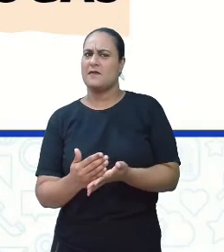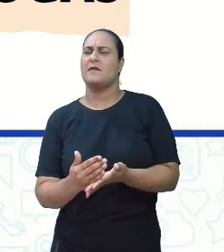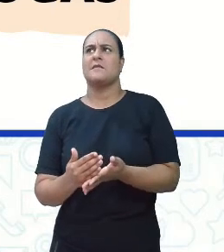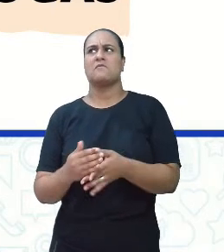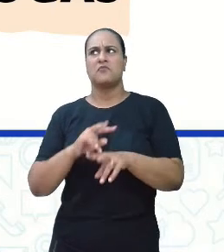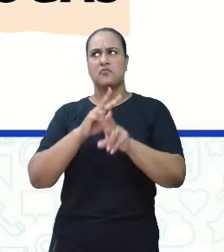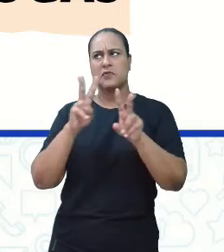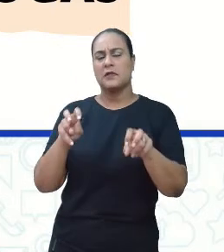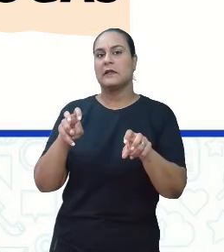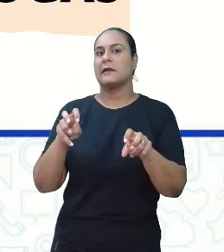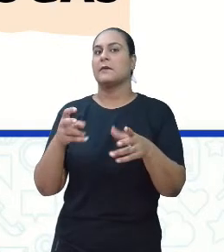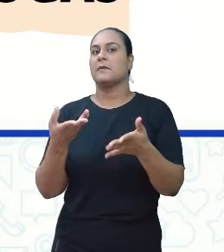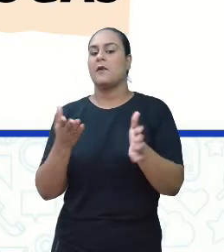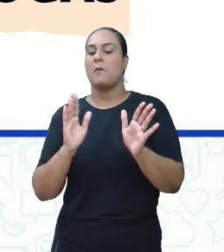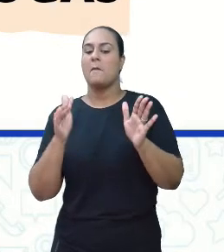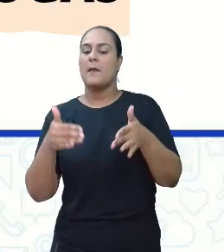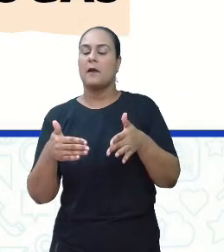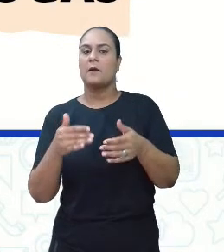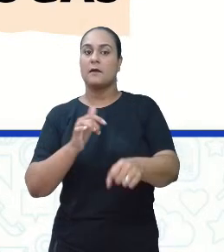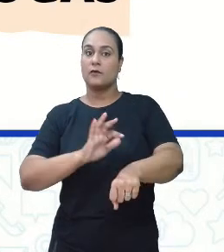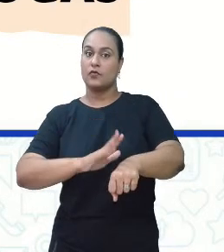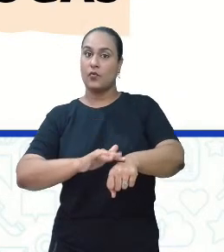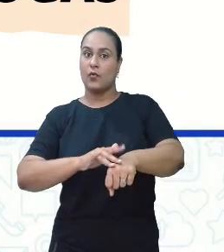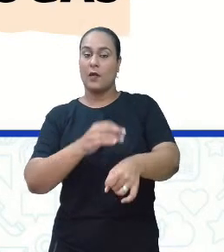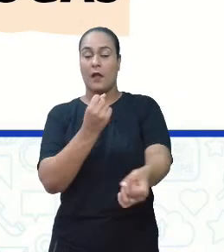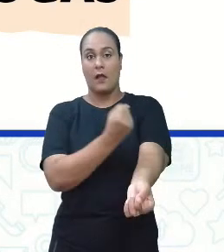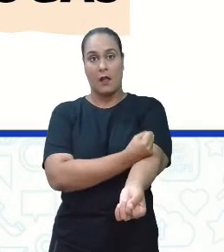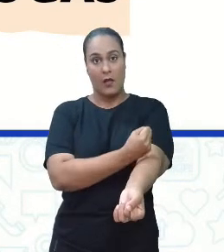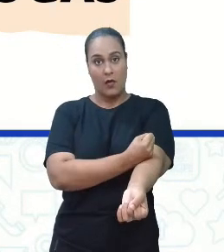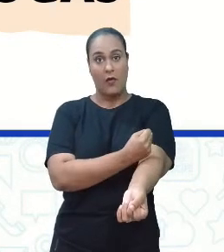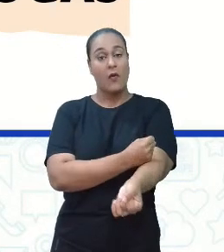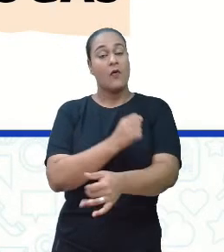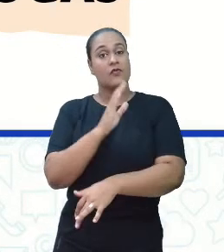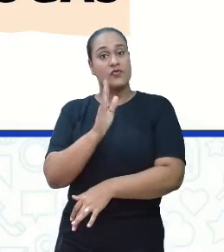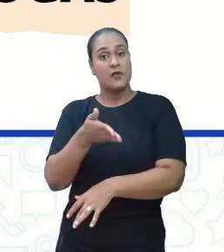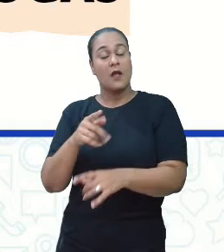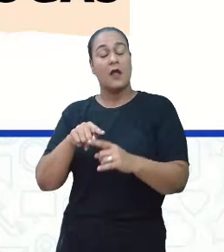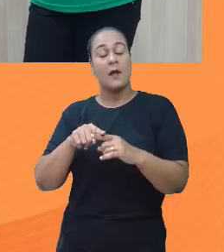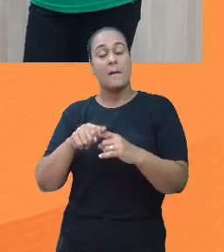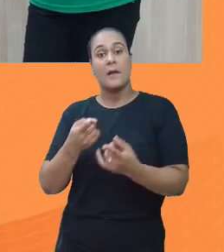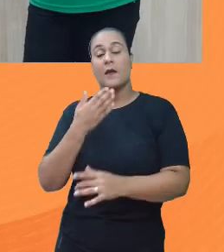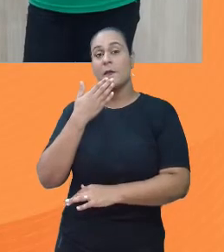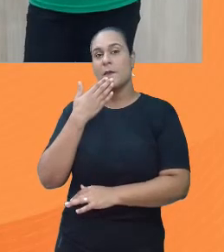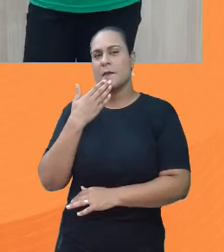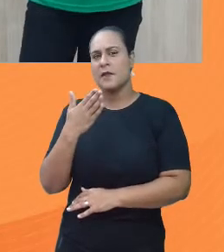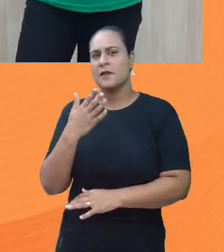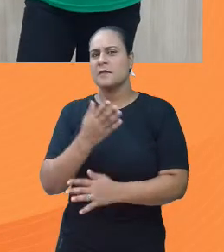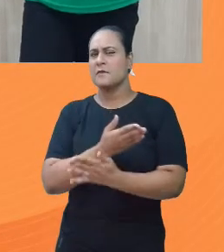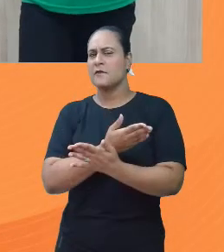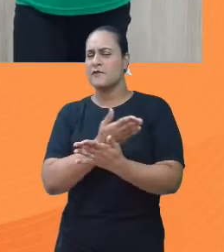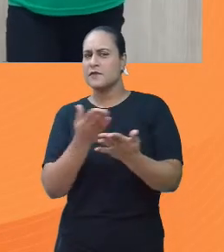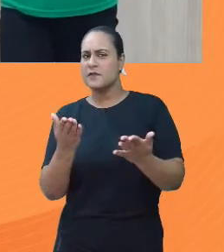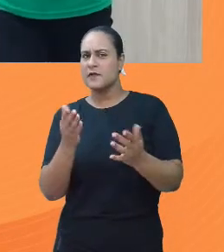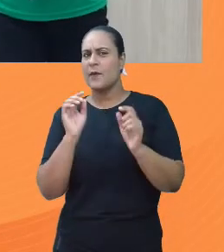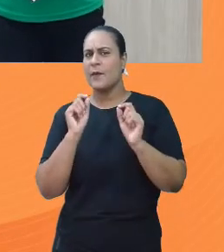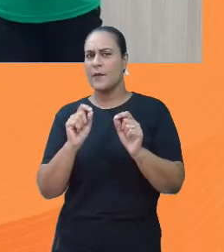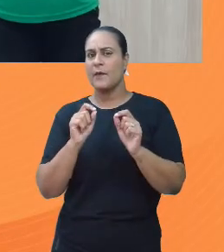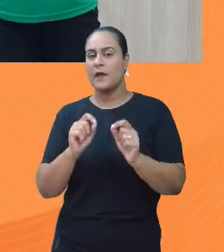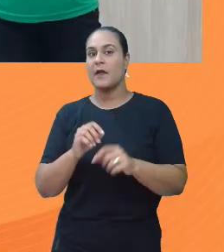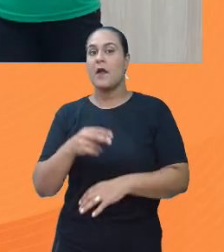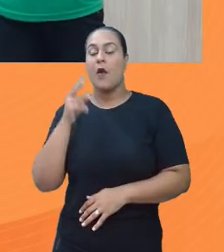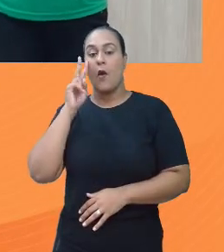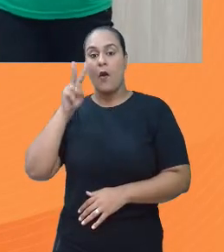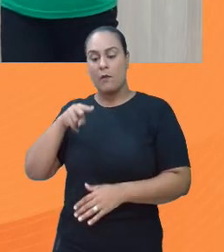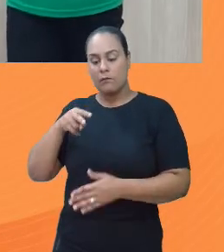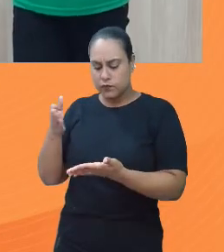doenças e drogas e estou pedindo a vocês aí que dê essa olhadinha, né, no seu